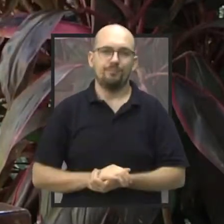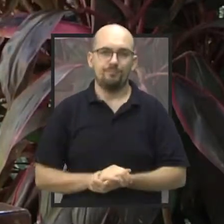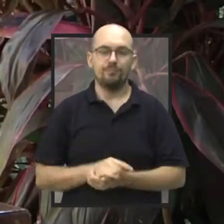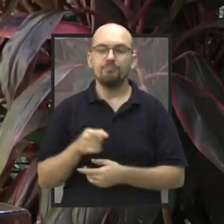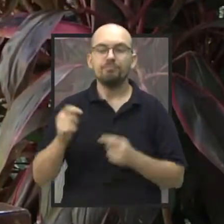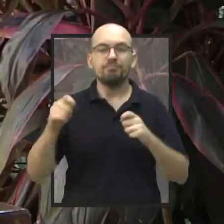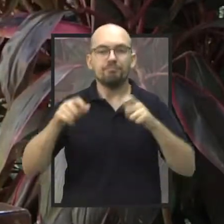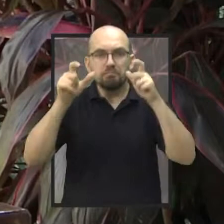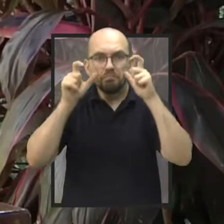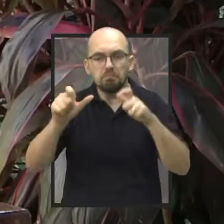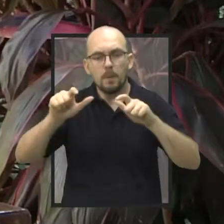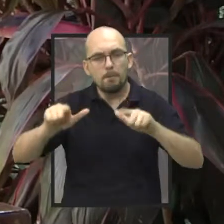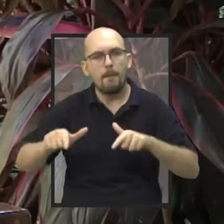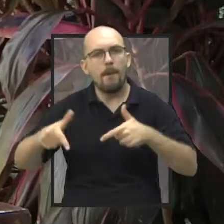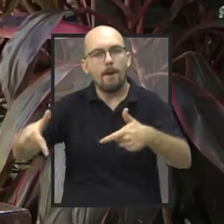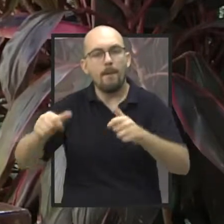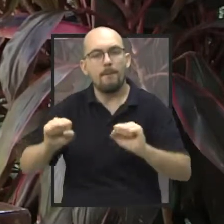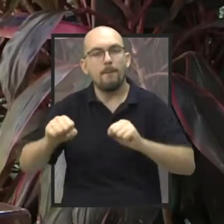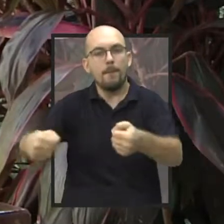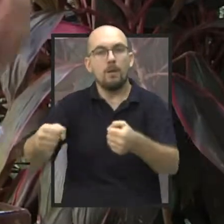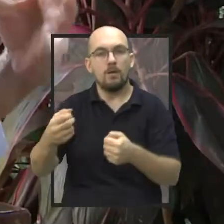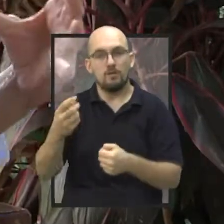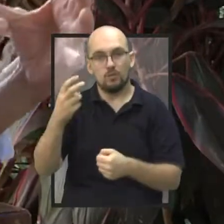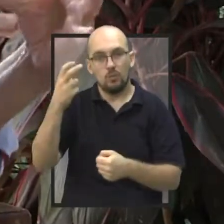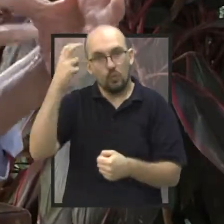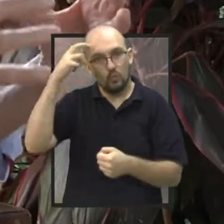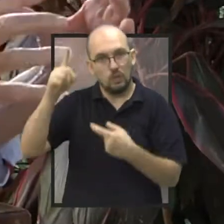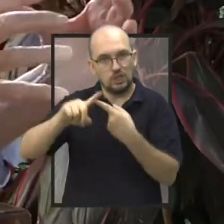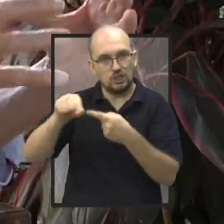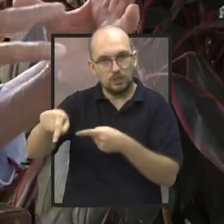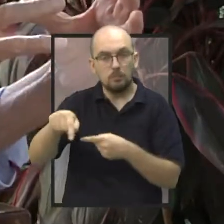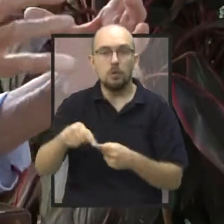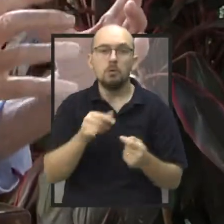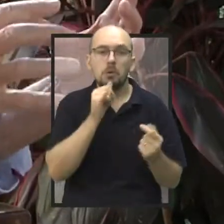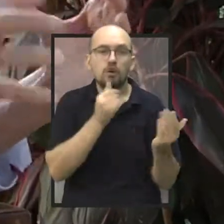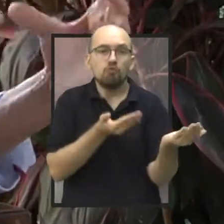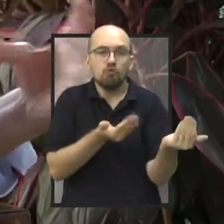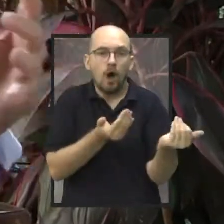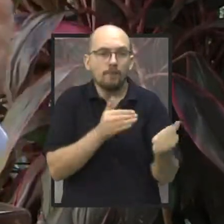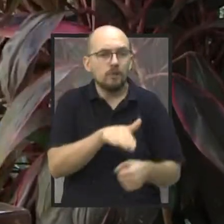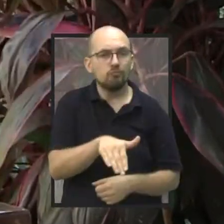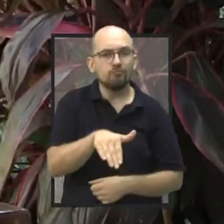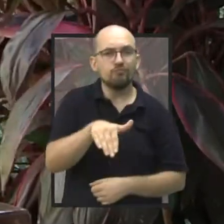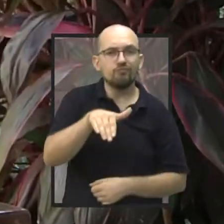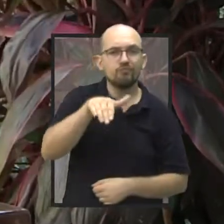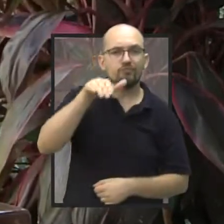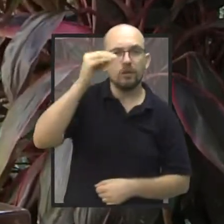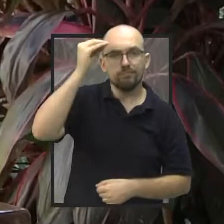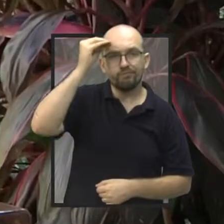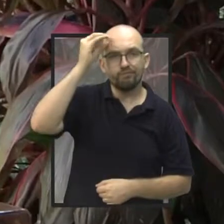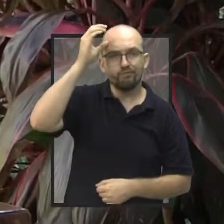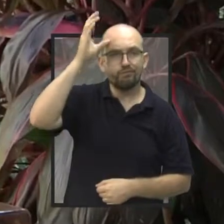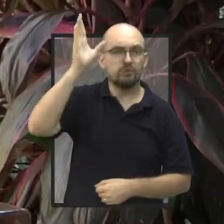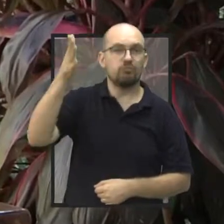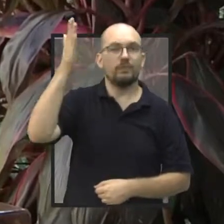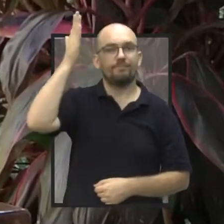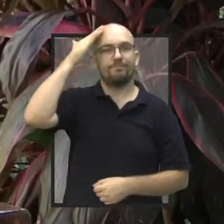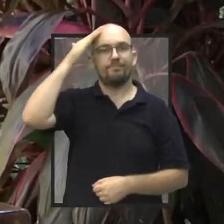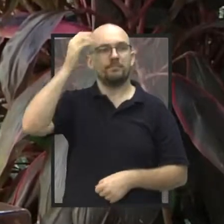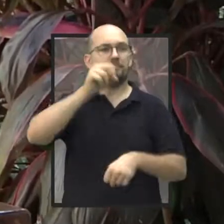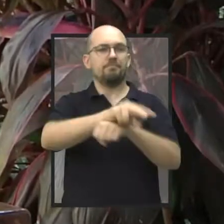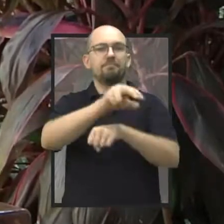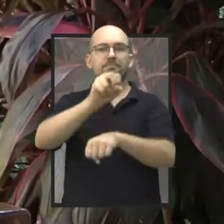Ele se dedica a esse tipo de cultura, o jovem pode sair dali habilitado a esses